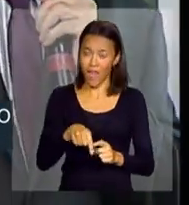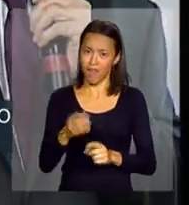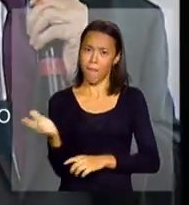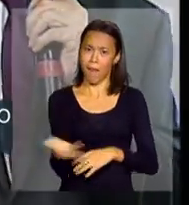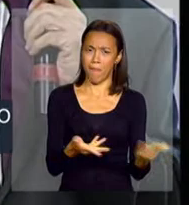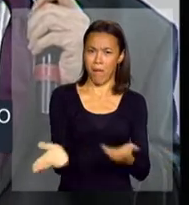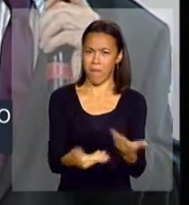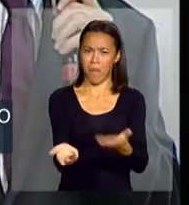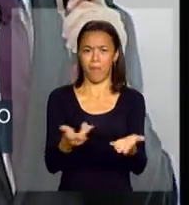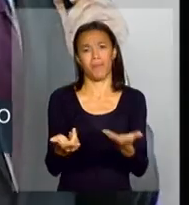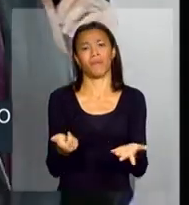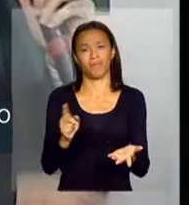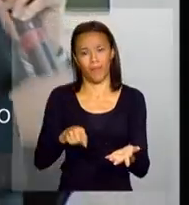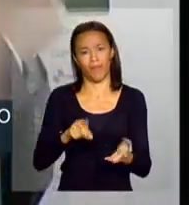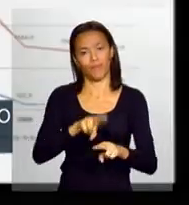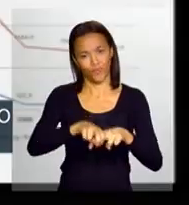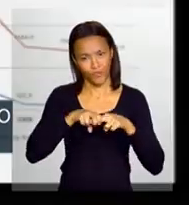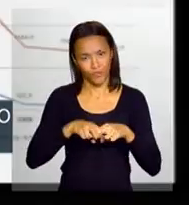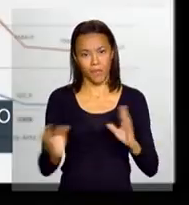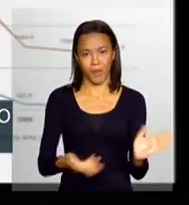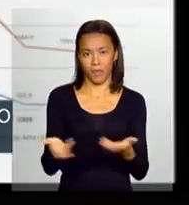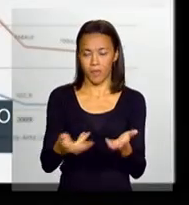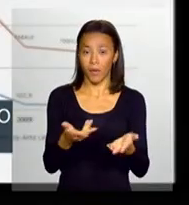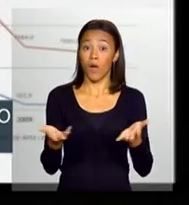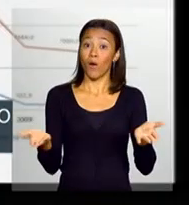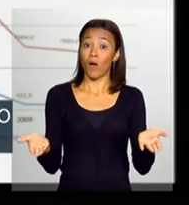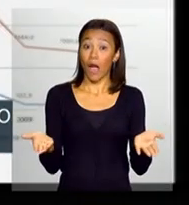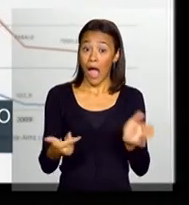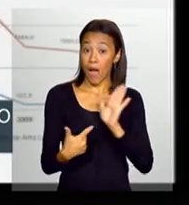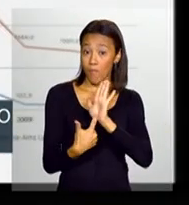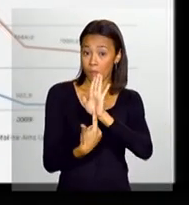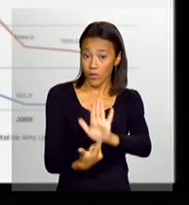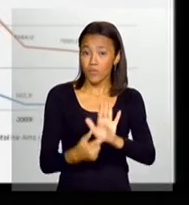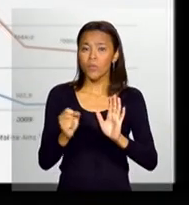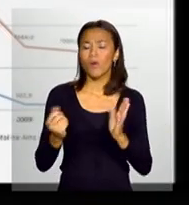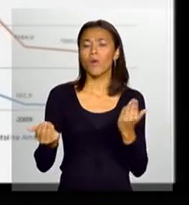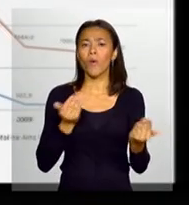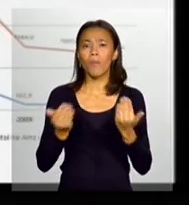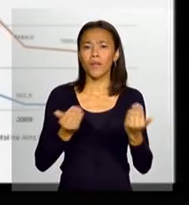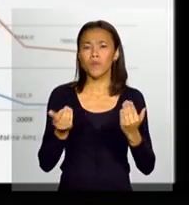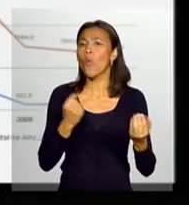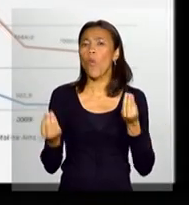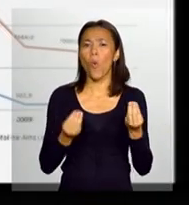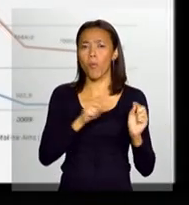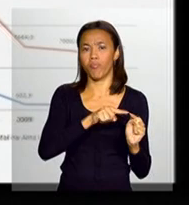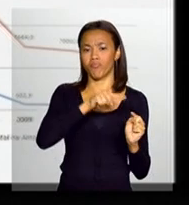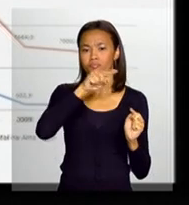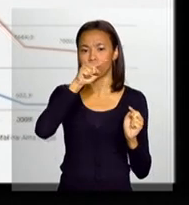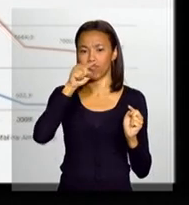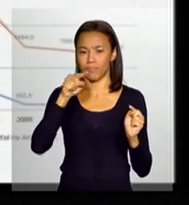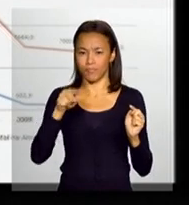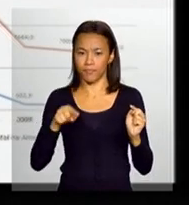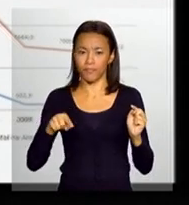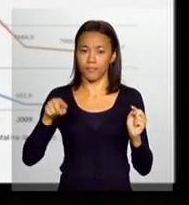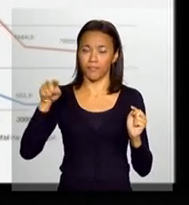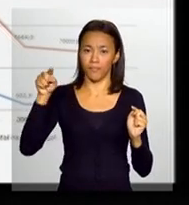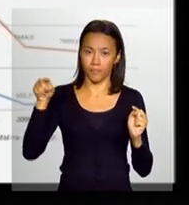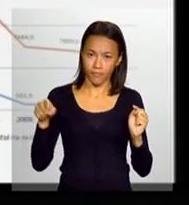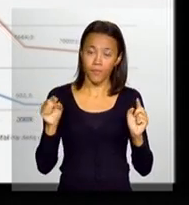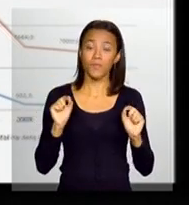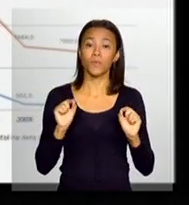proponente de novos desmatamentos. Aqui é só uma comparação de como a curva do desmatamento ano a ano, uma tradução um